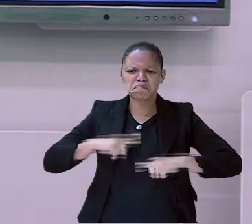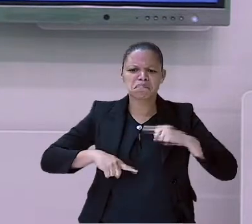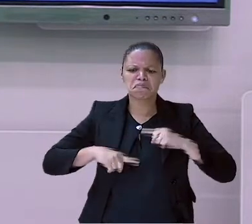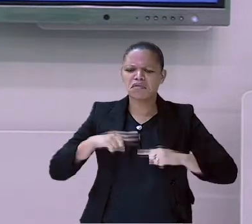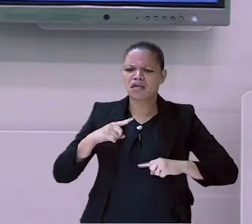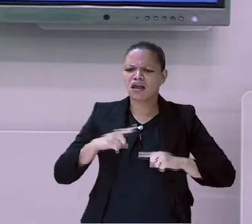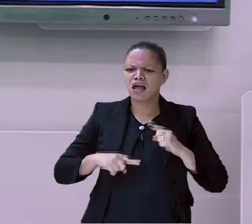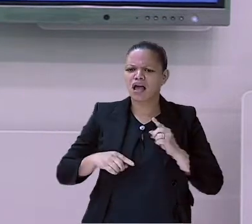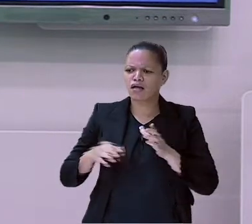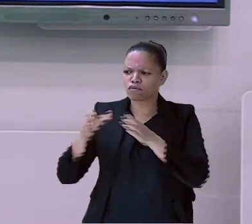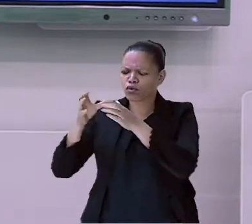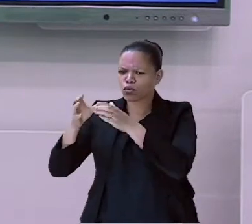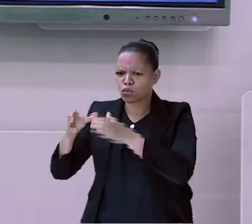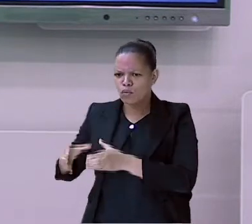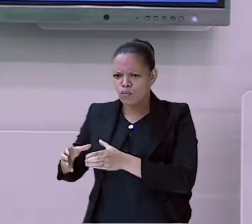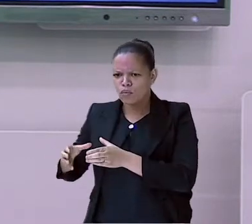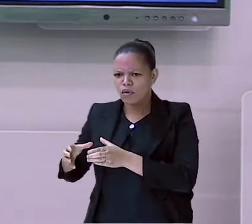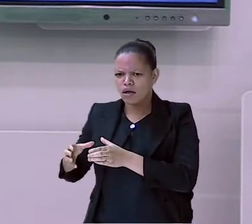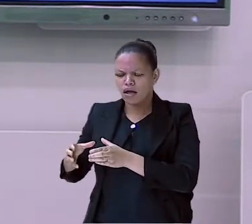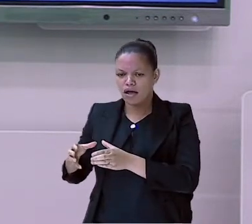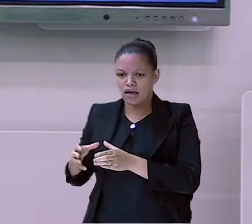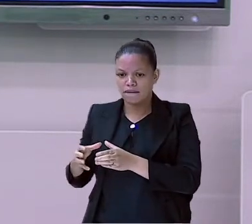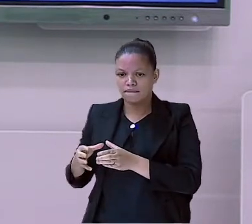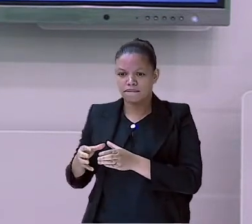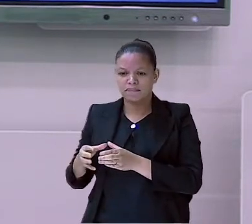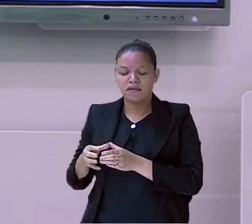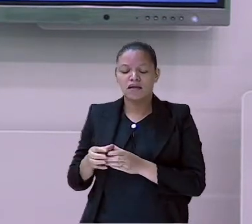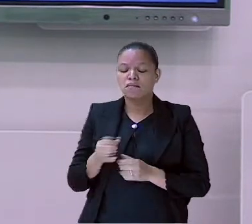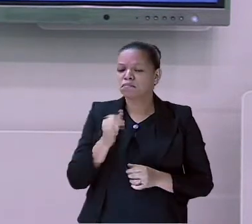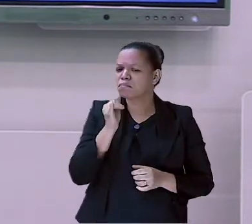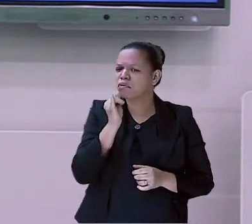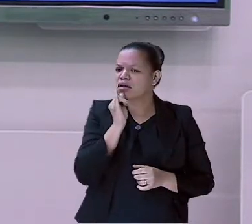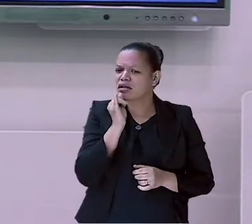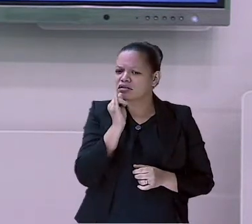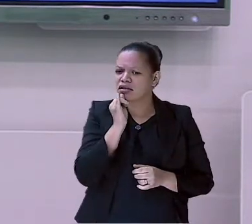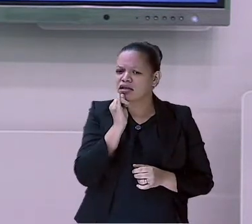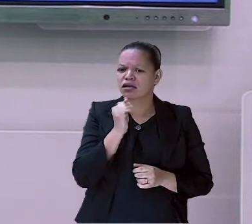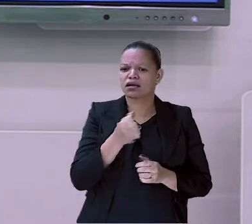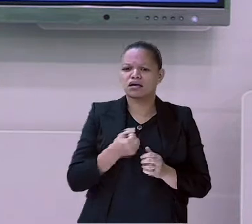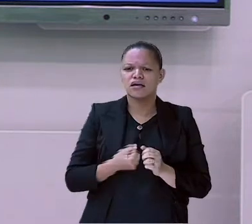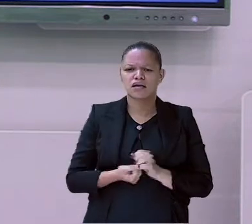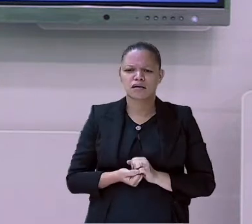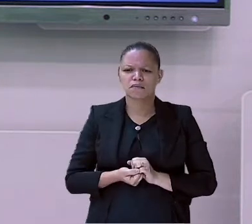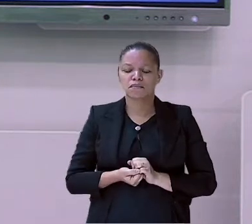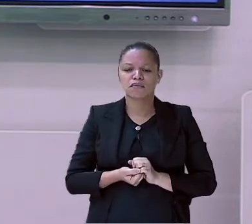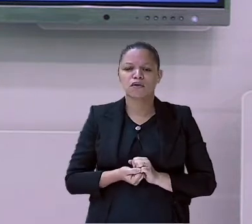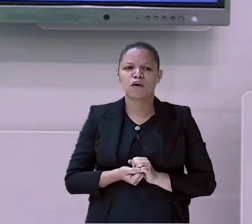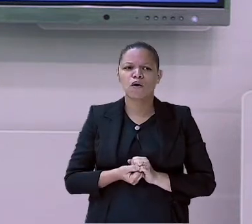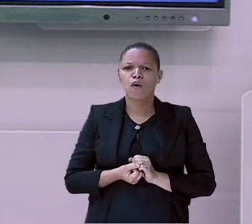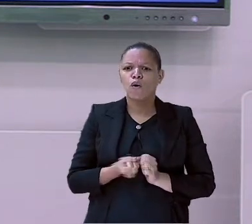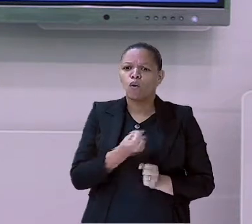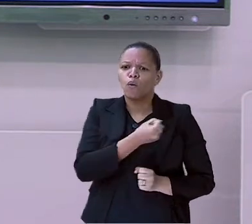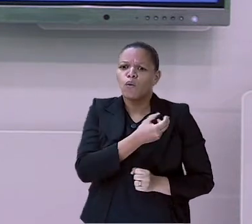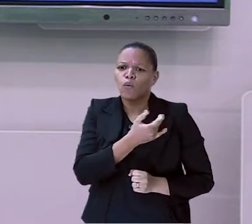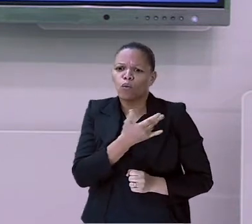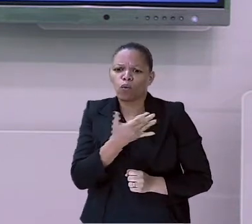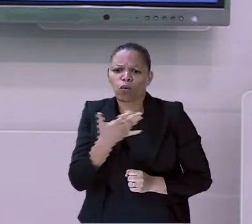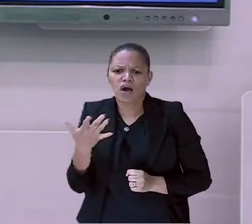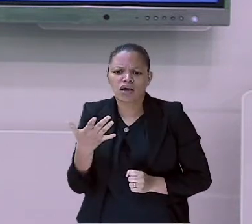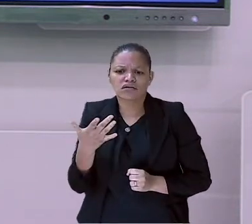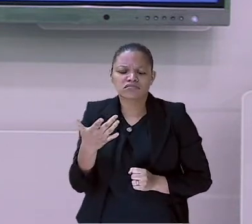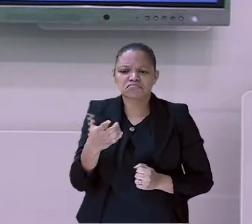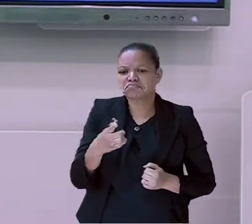cremes para o cabelo. Temos creme de karité, creme de babosa, creme